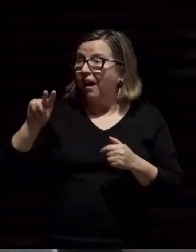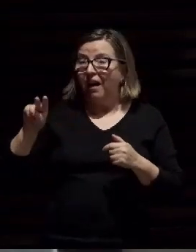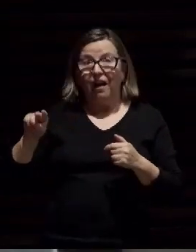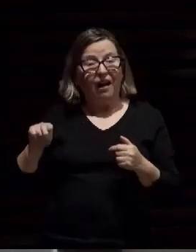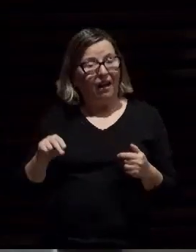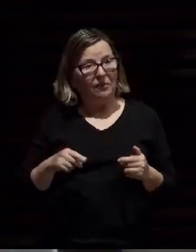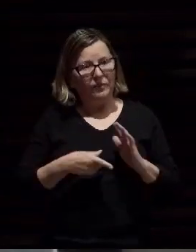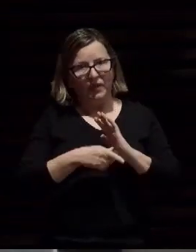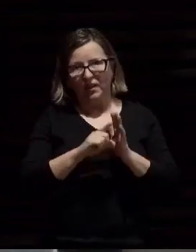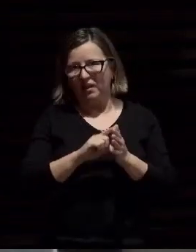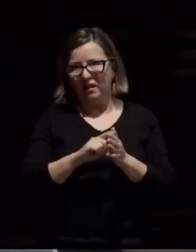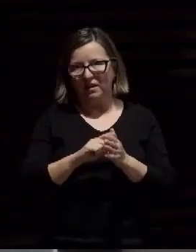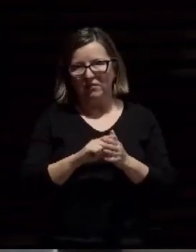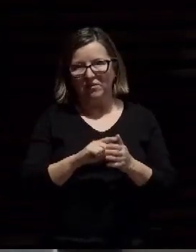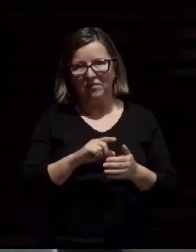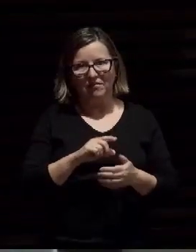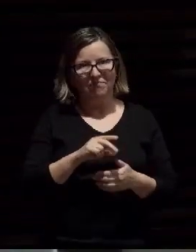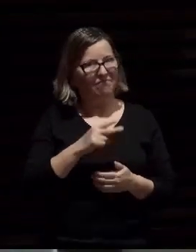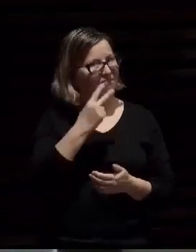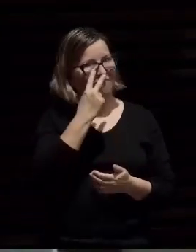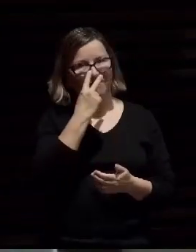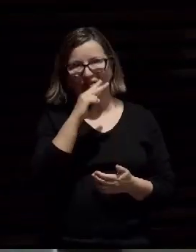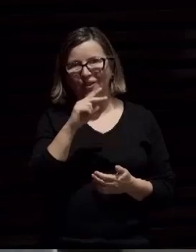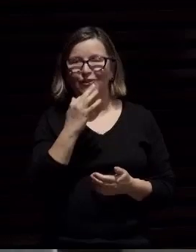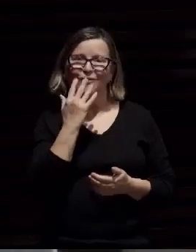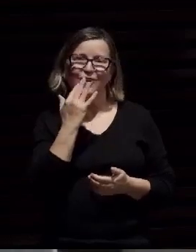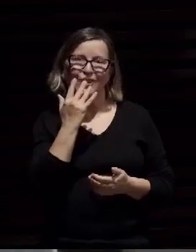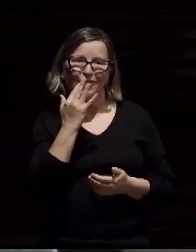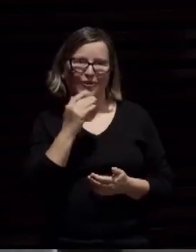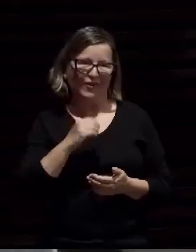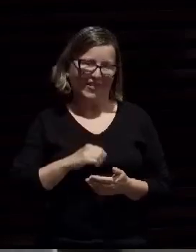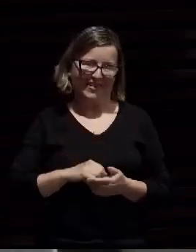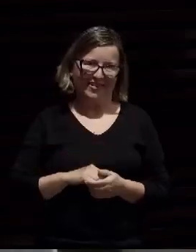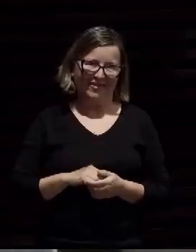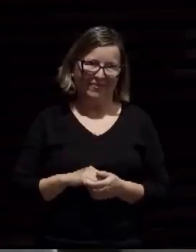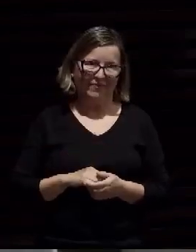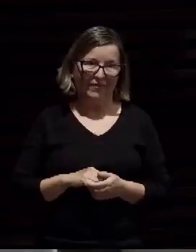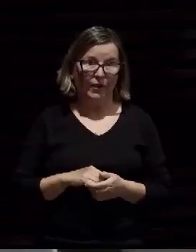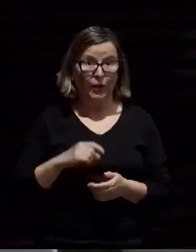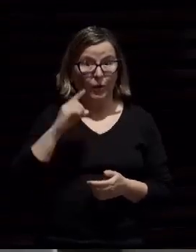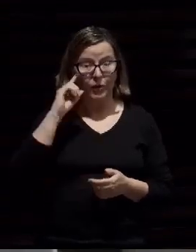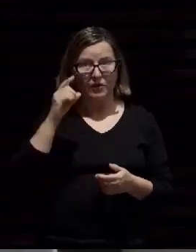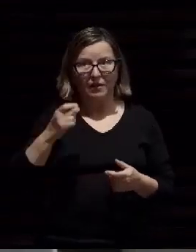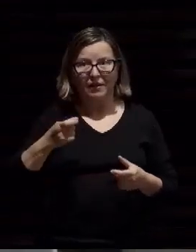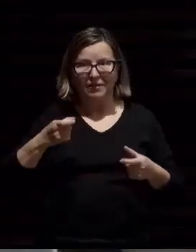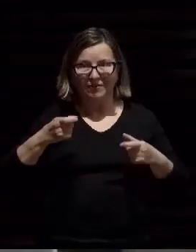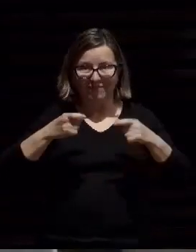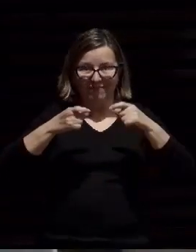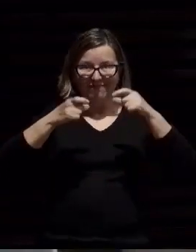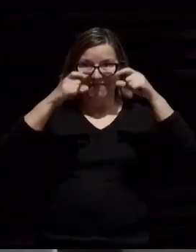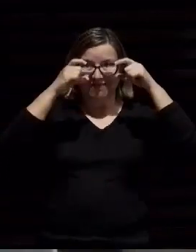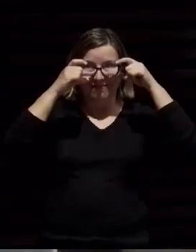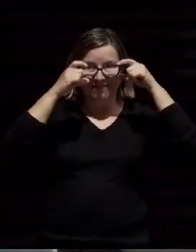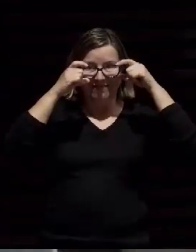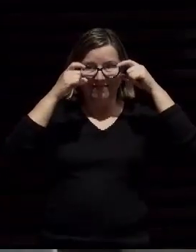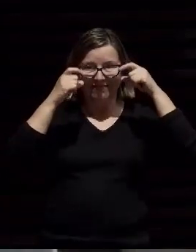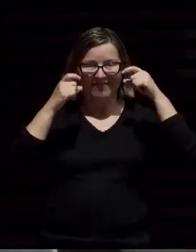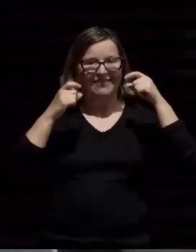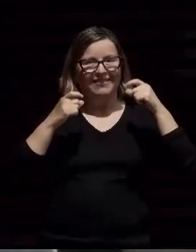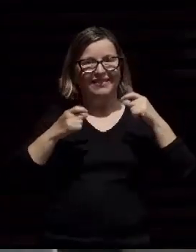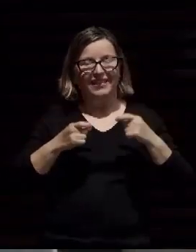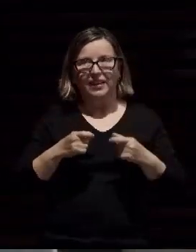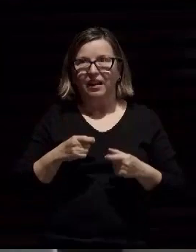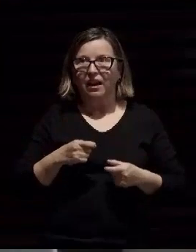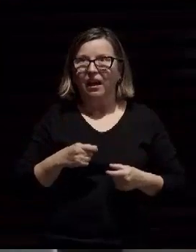Ele antes não via as cores como eram. No dia que ele botou aqueles óculos,